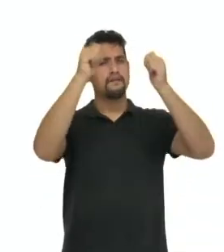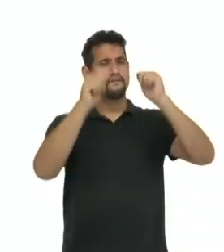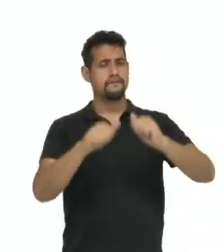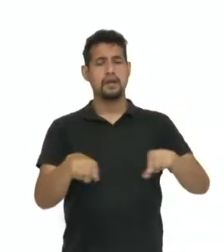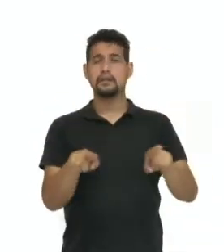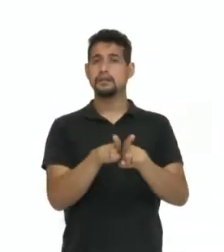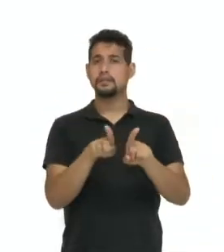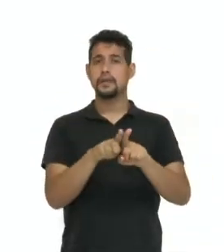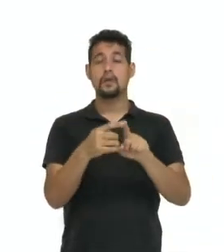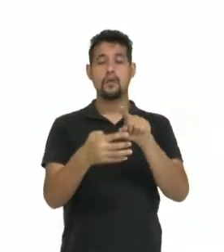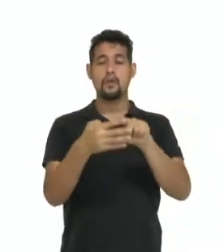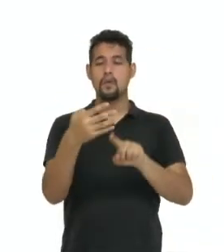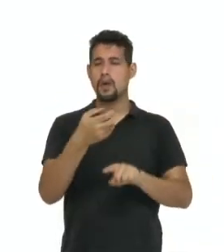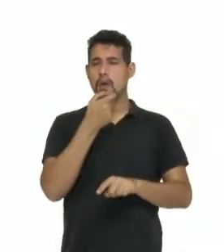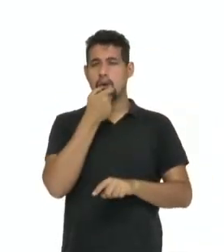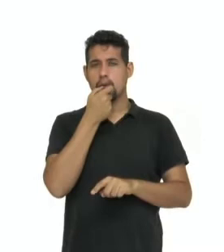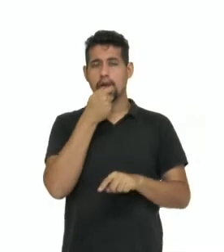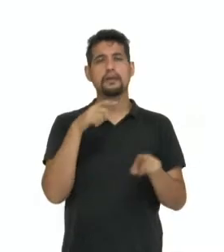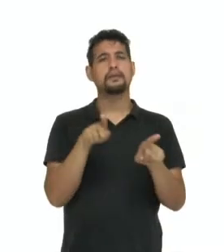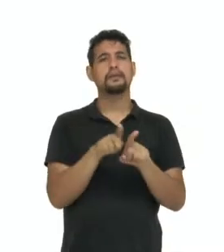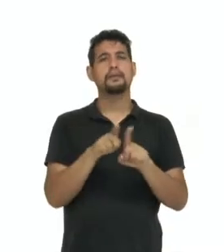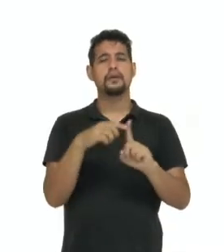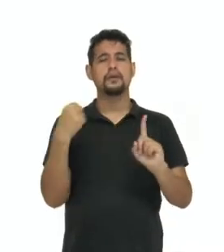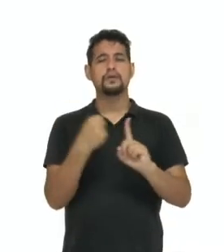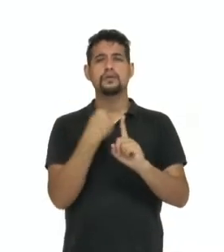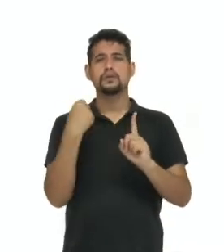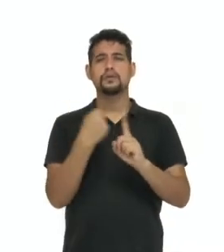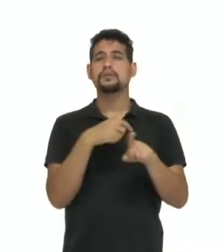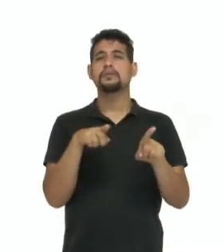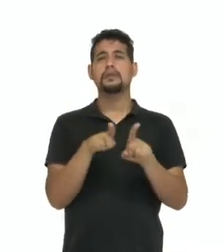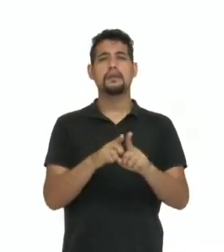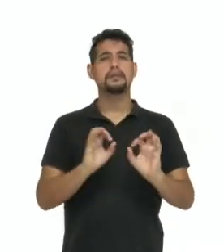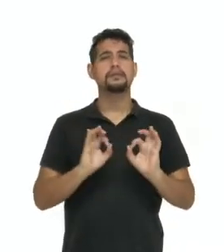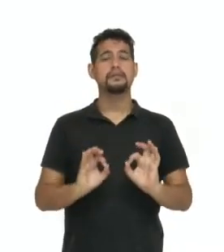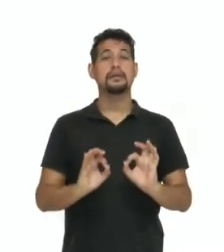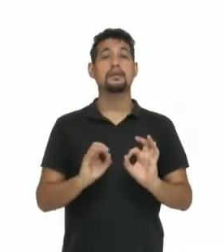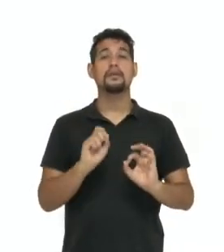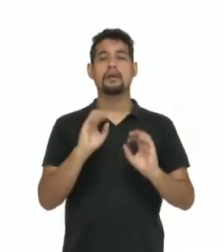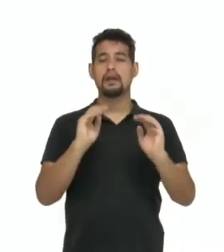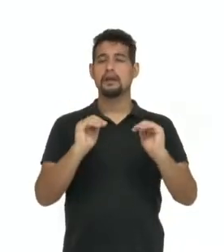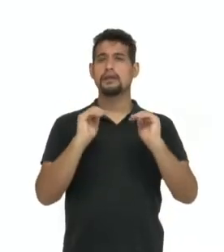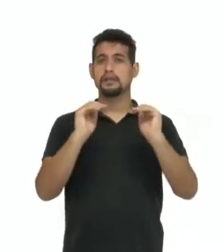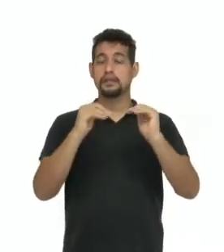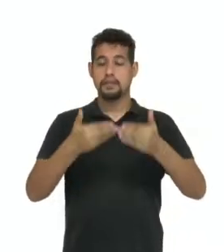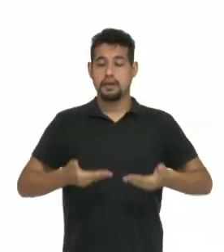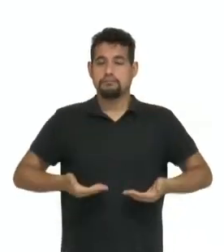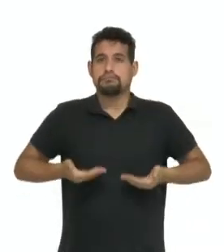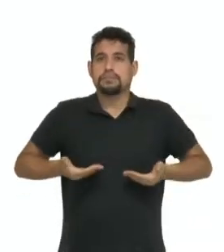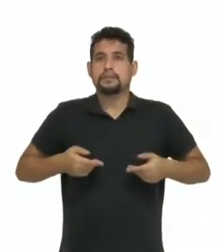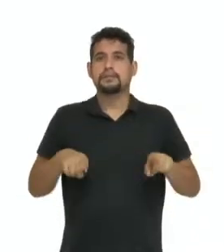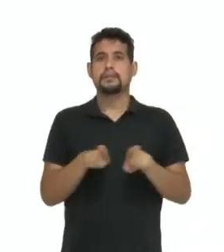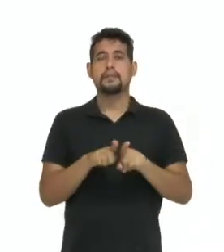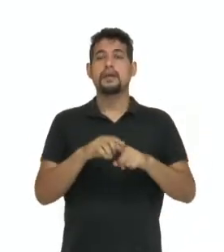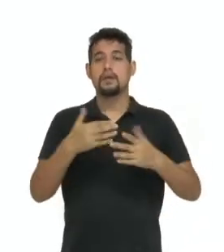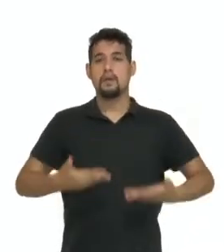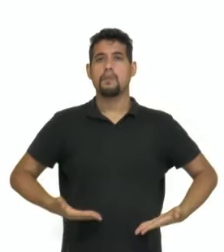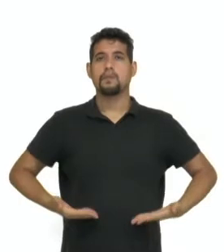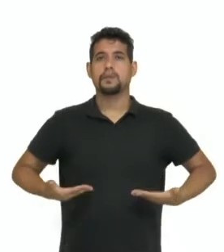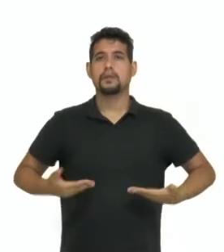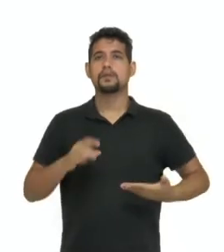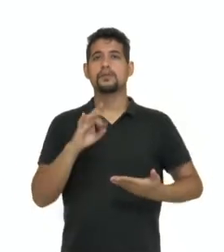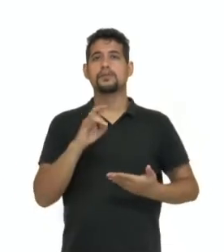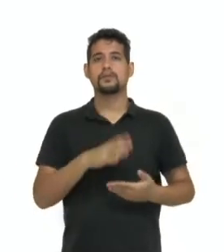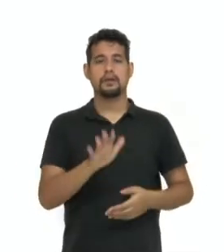por 4 árbitros, e os chutes devem ser dados acima da cintura e apenas